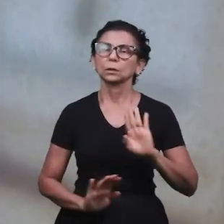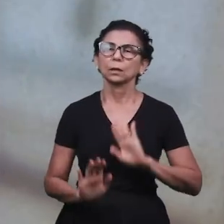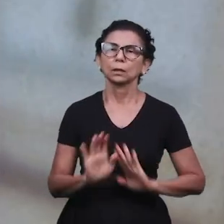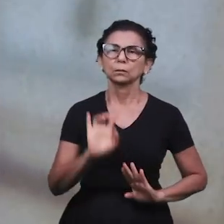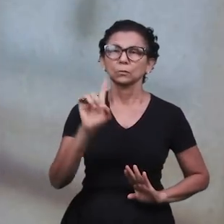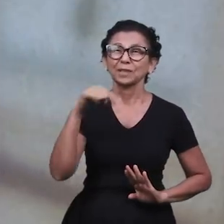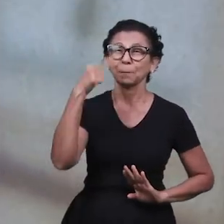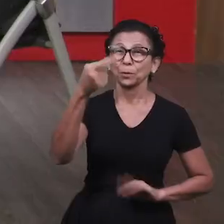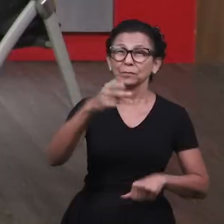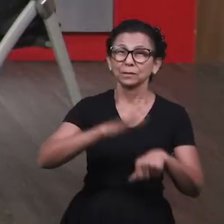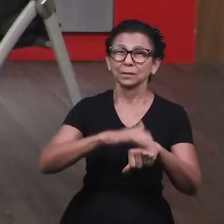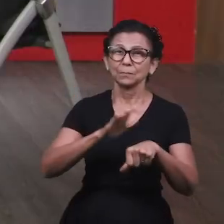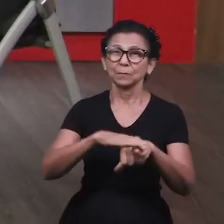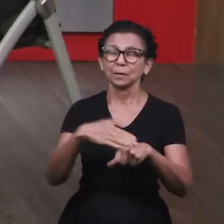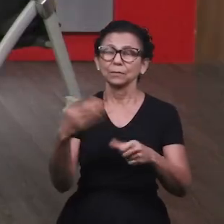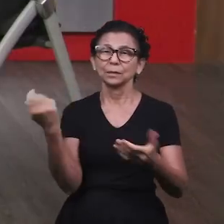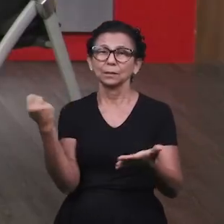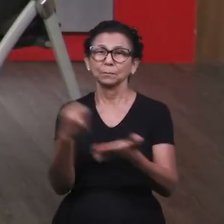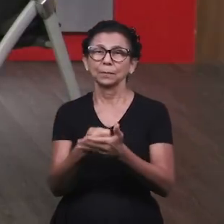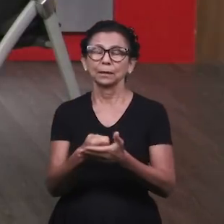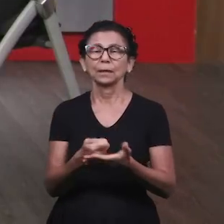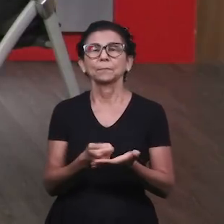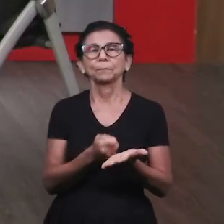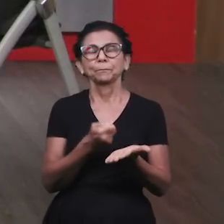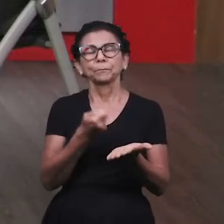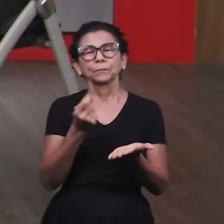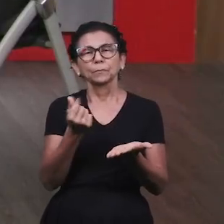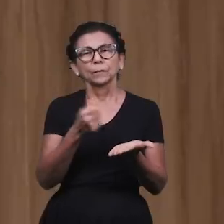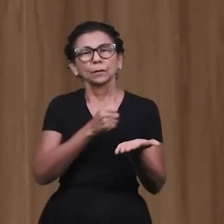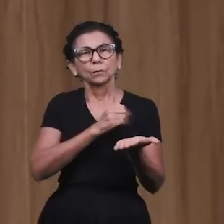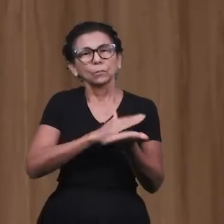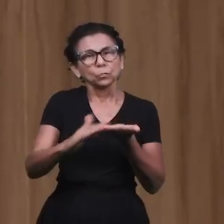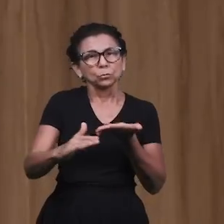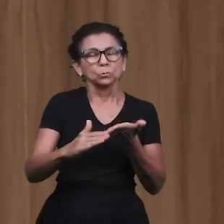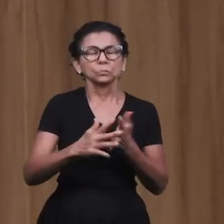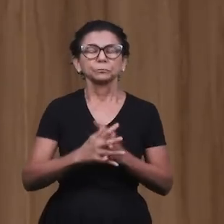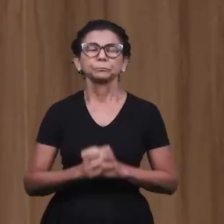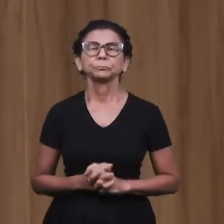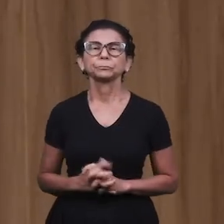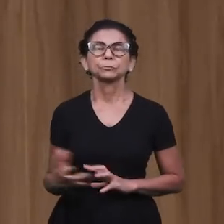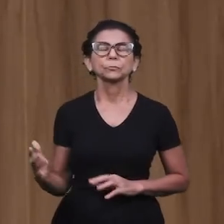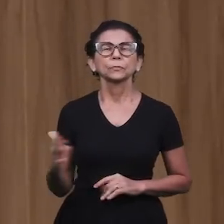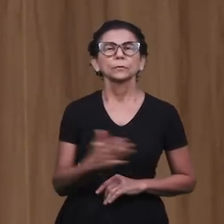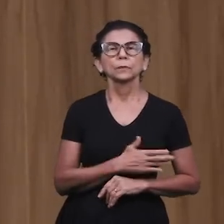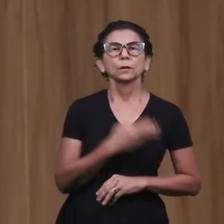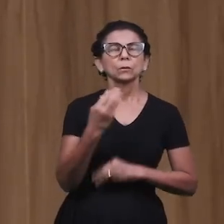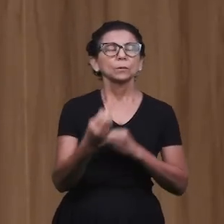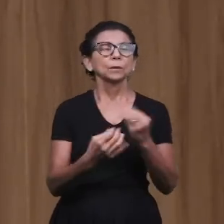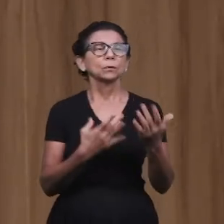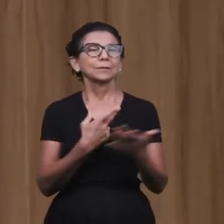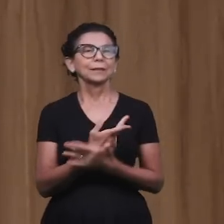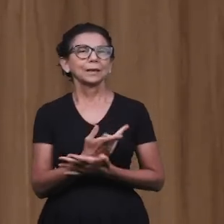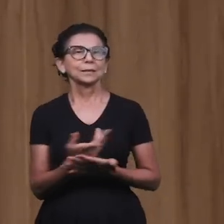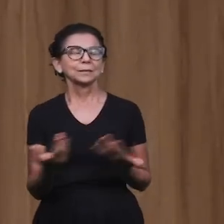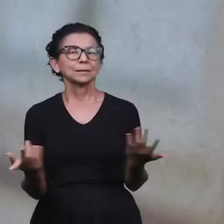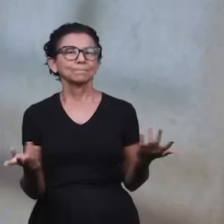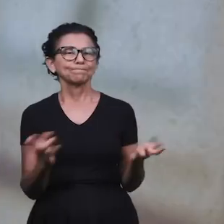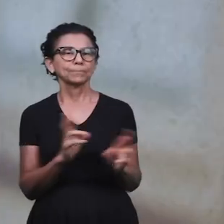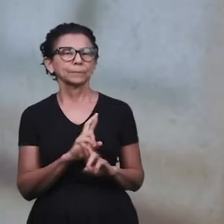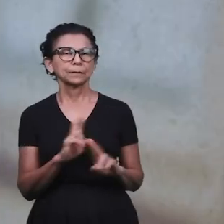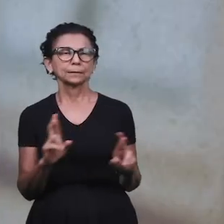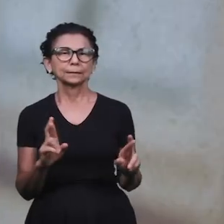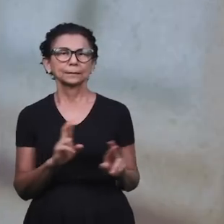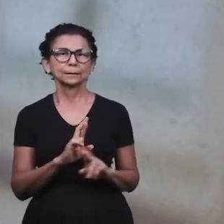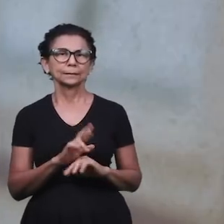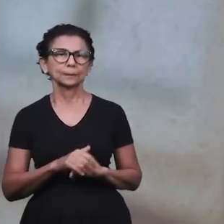custos processuais. E como funciona, o trâmite do processo no juizado especial civil? O